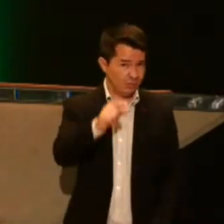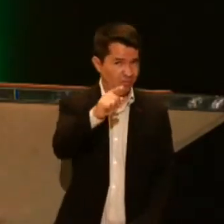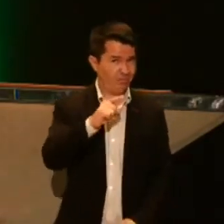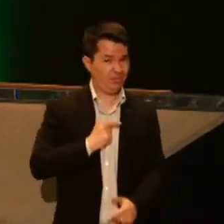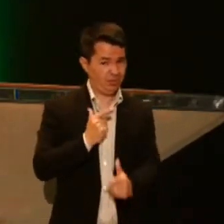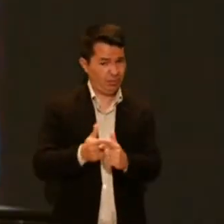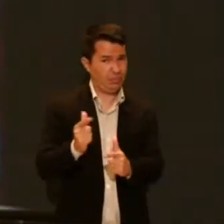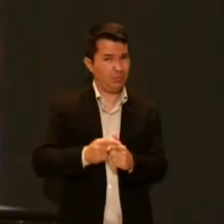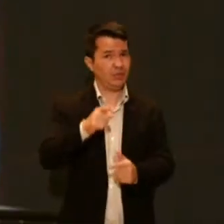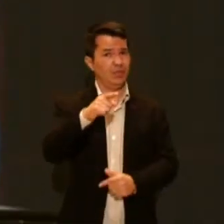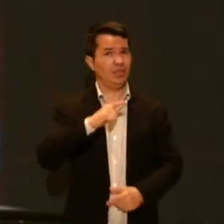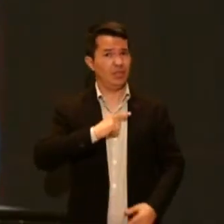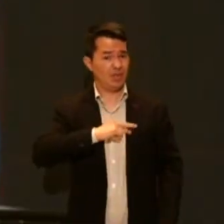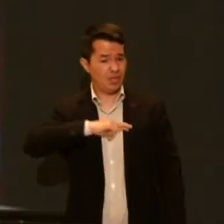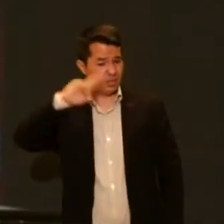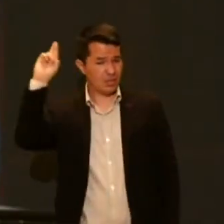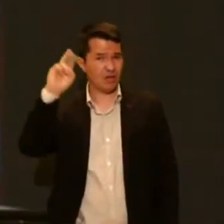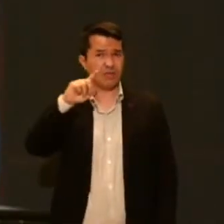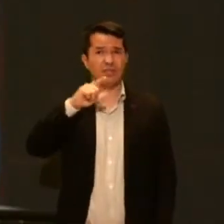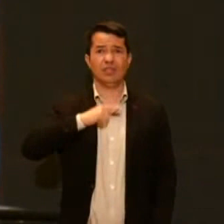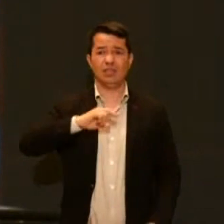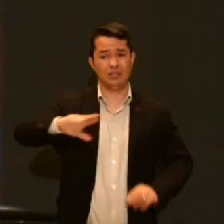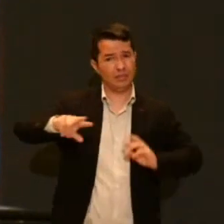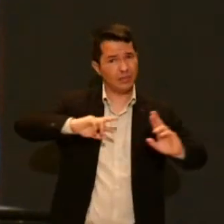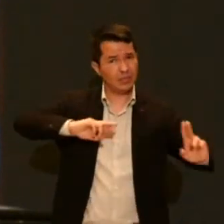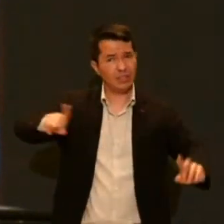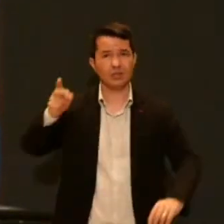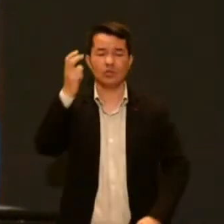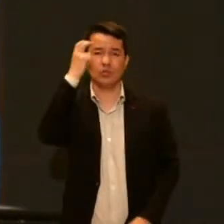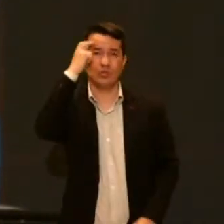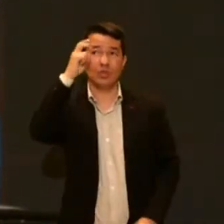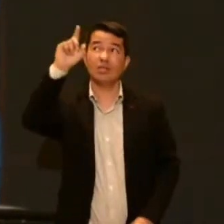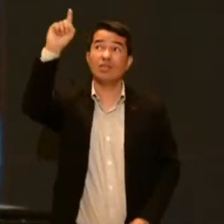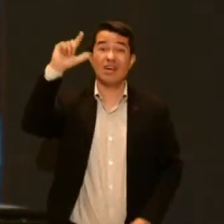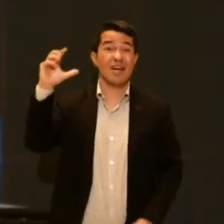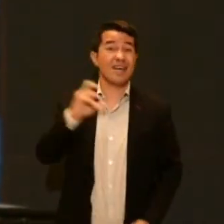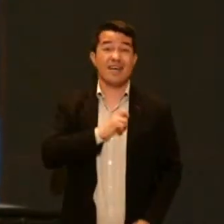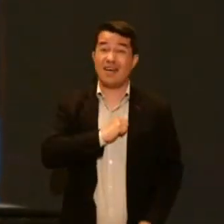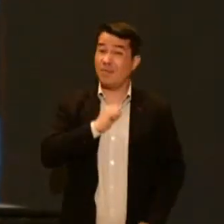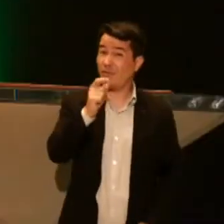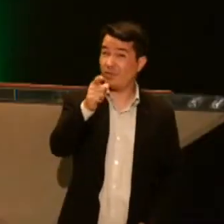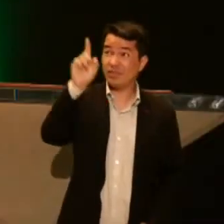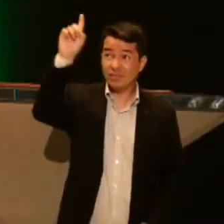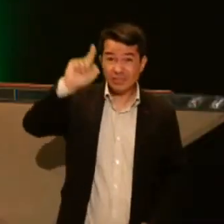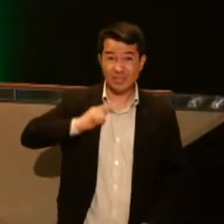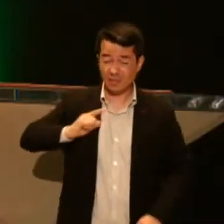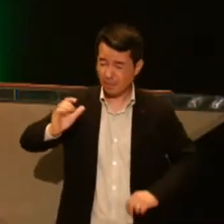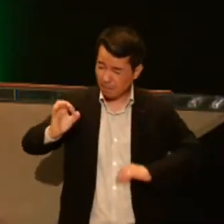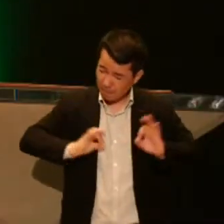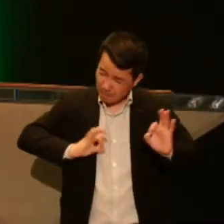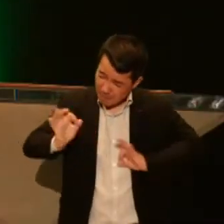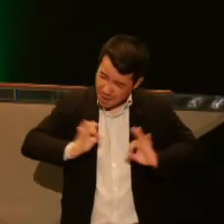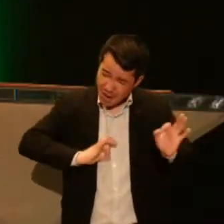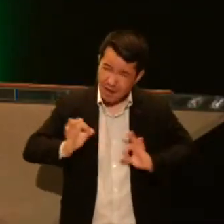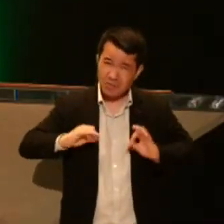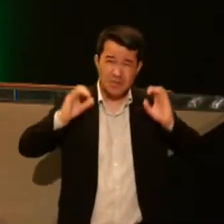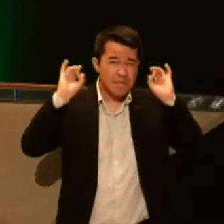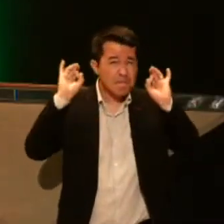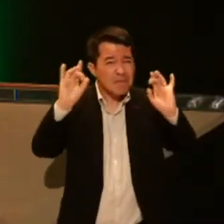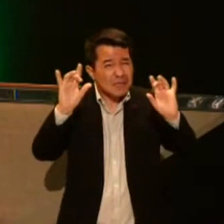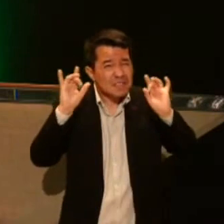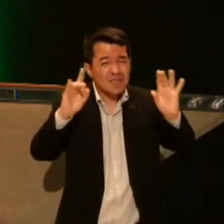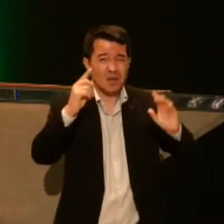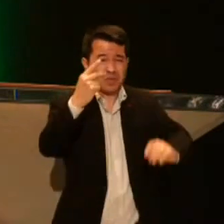Deus ama você, tem um plano para a sua vida, e Ele vai manifestar na sua vida. Se para